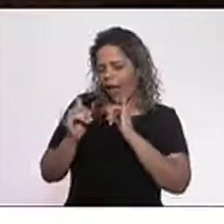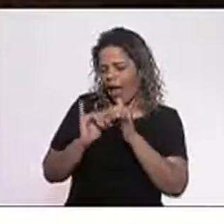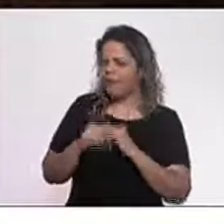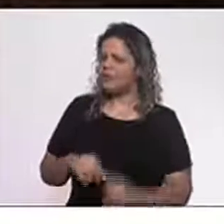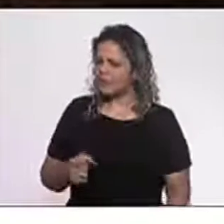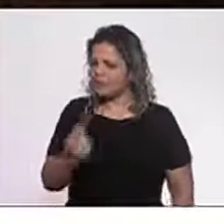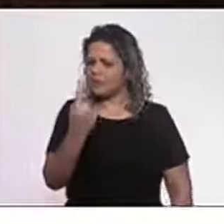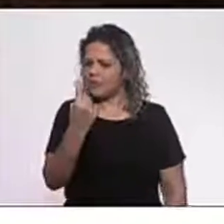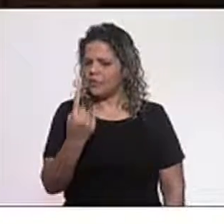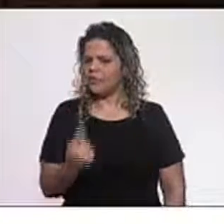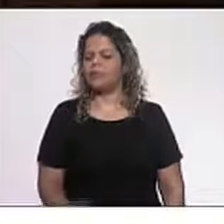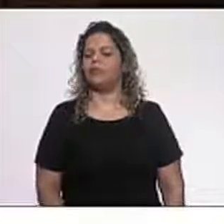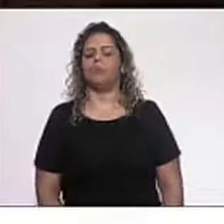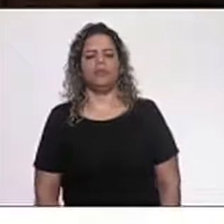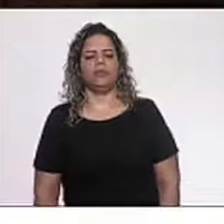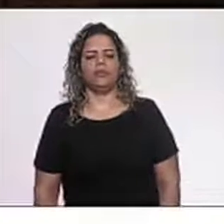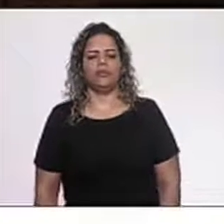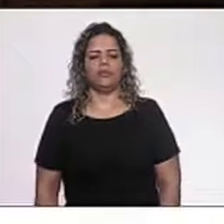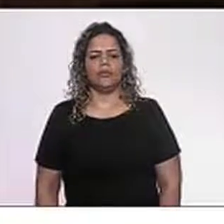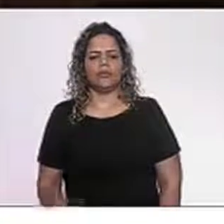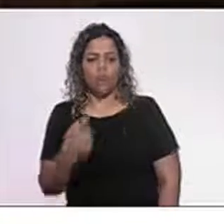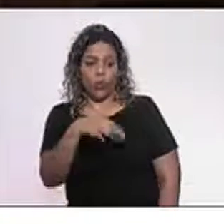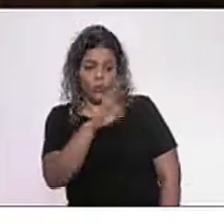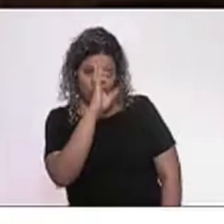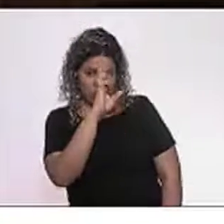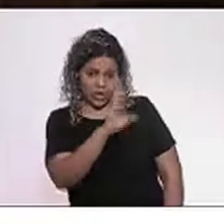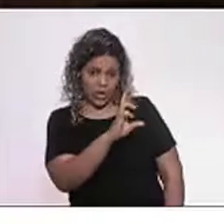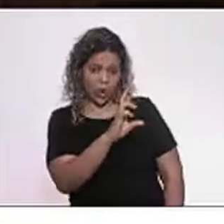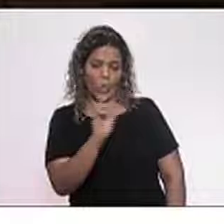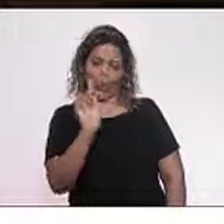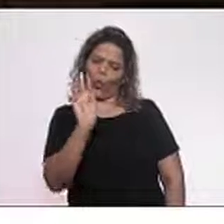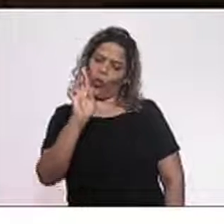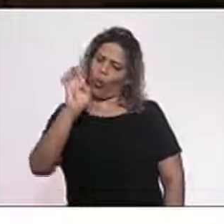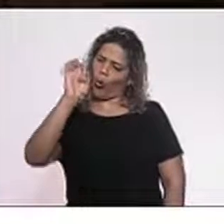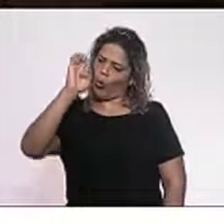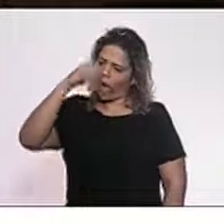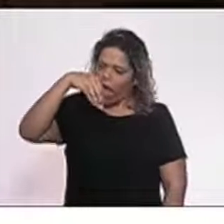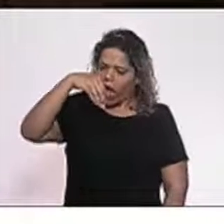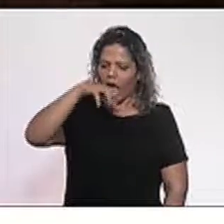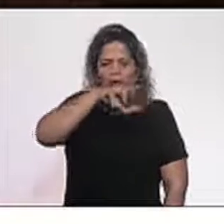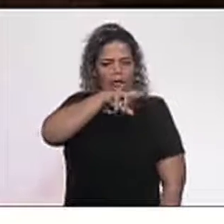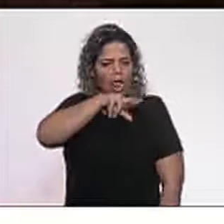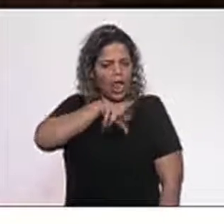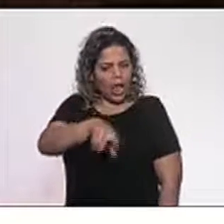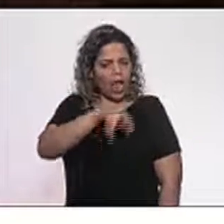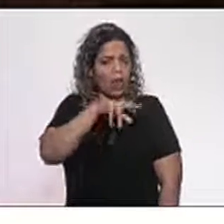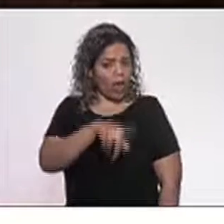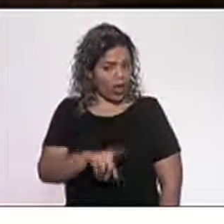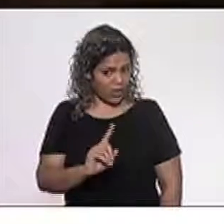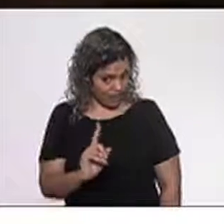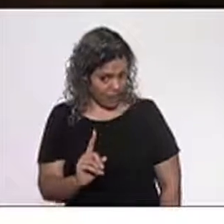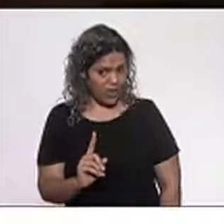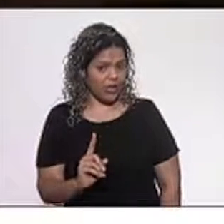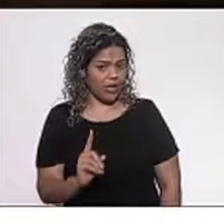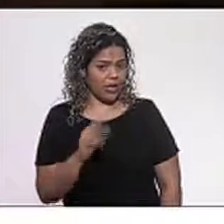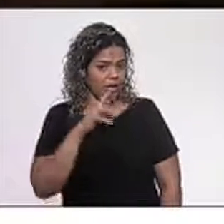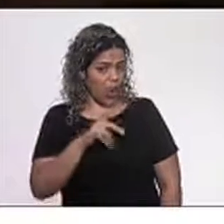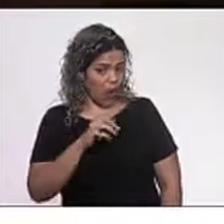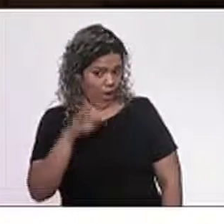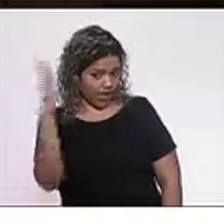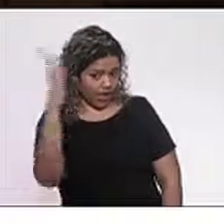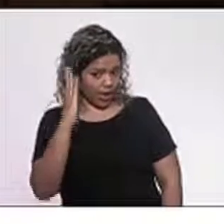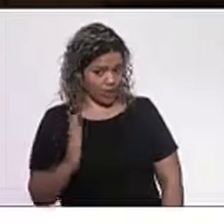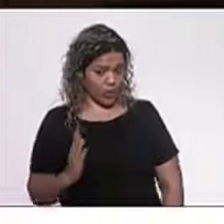muito estranho. O senhor Greenhalgh, que não é